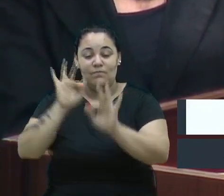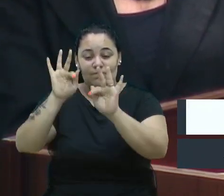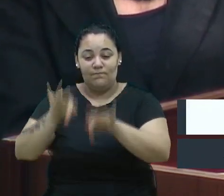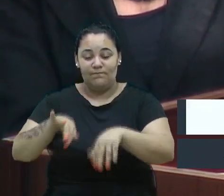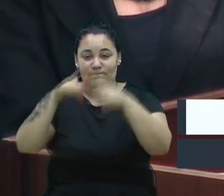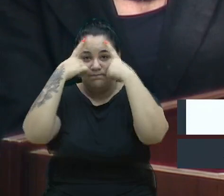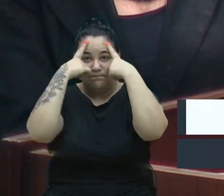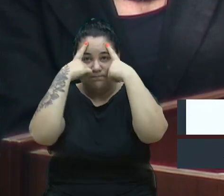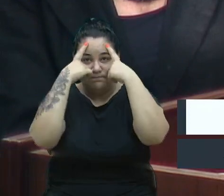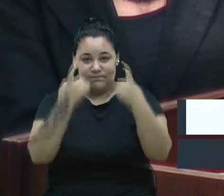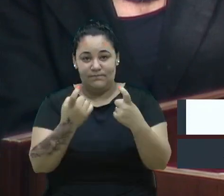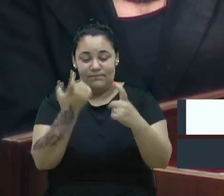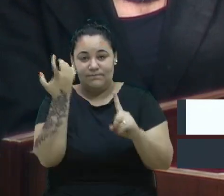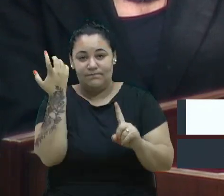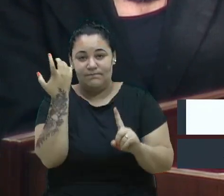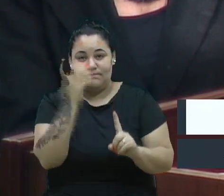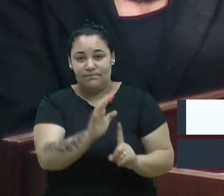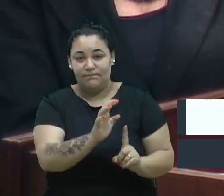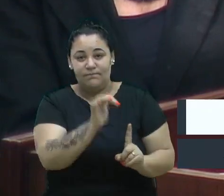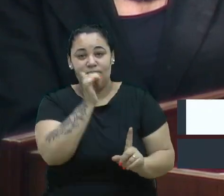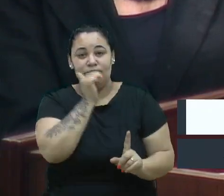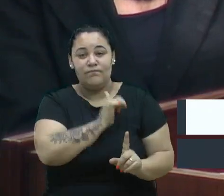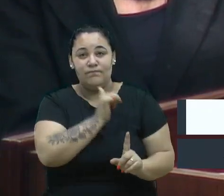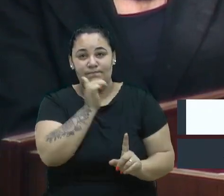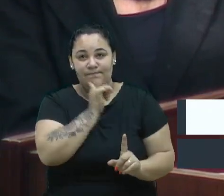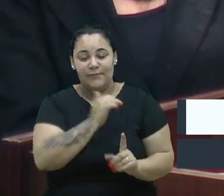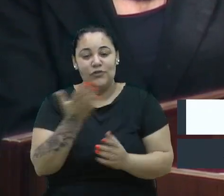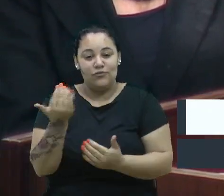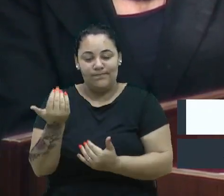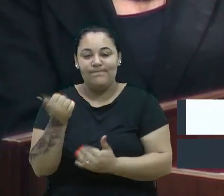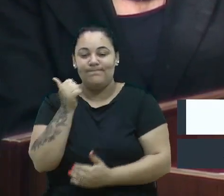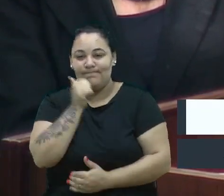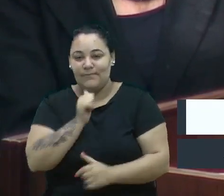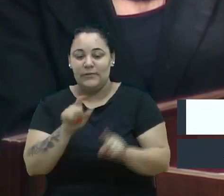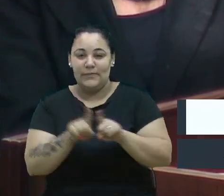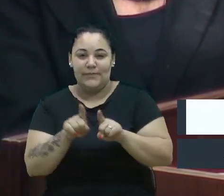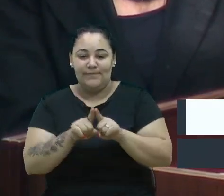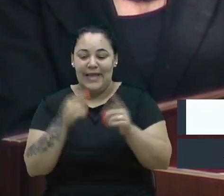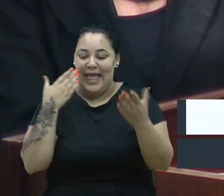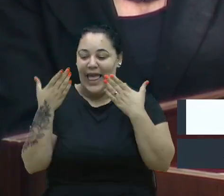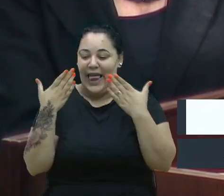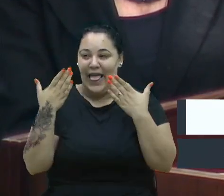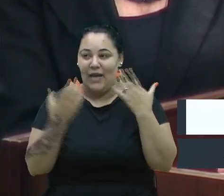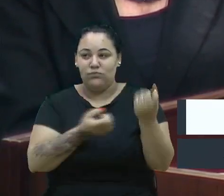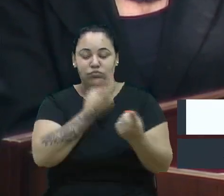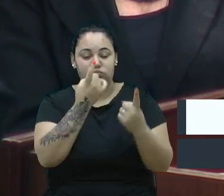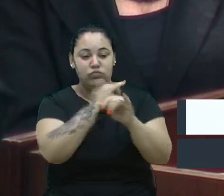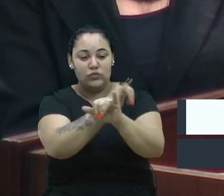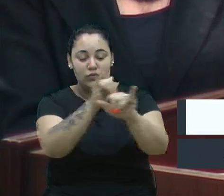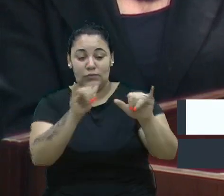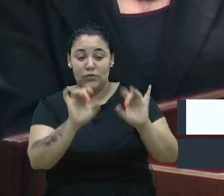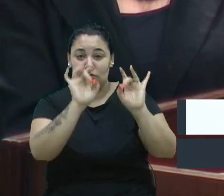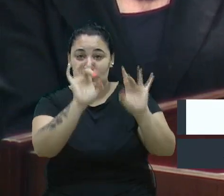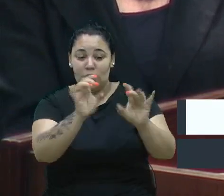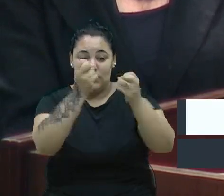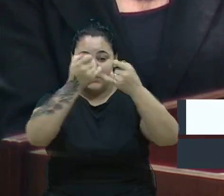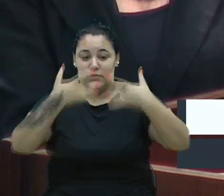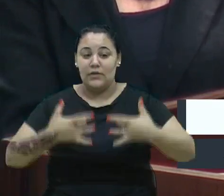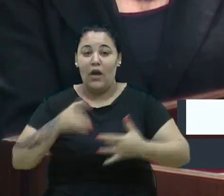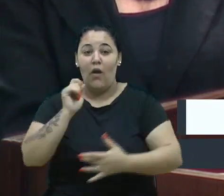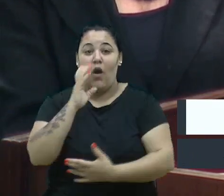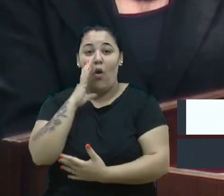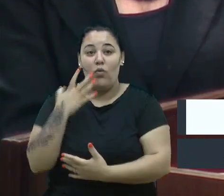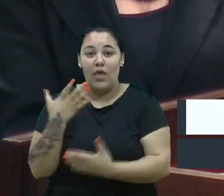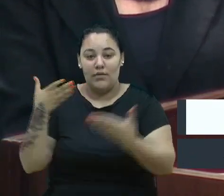violência contra mulheres e meninas. Nós levantamos alguns dados, apenas para ilustrar um pouco do que a gente está falando aqui